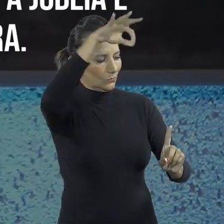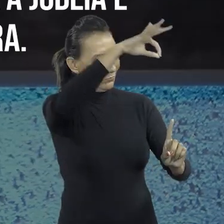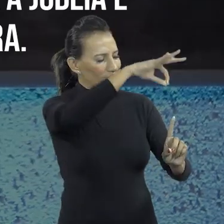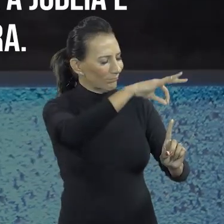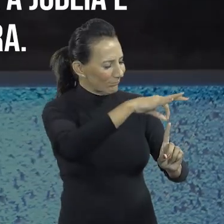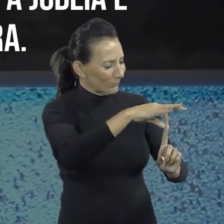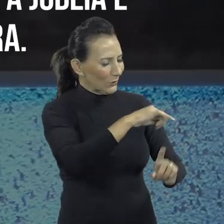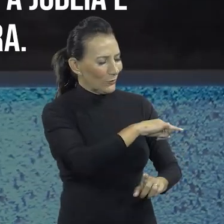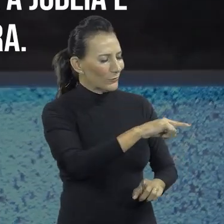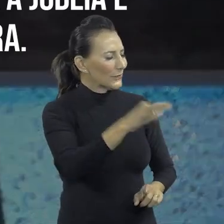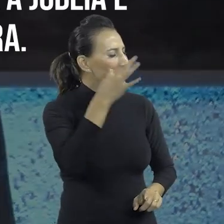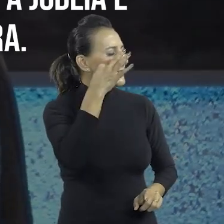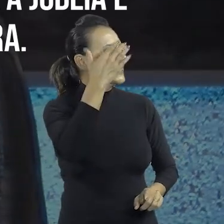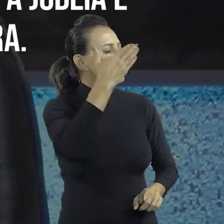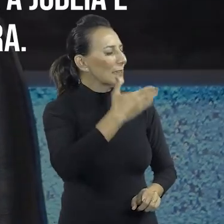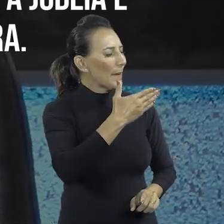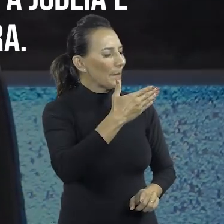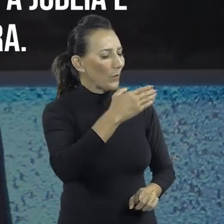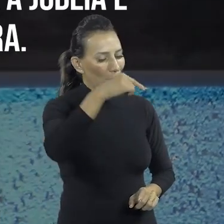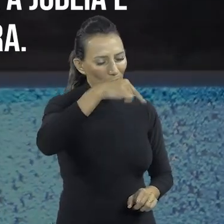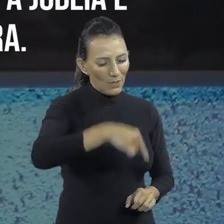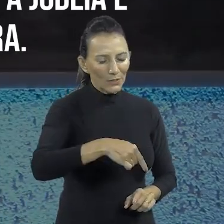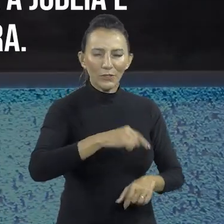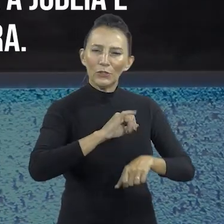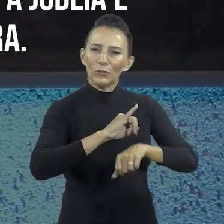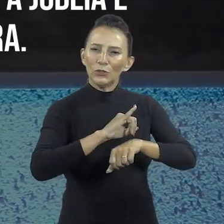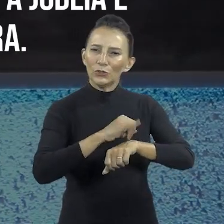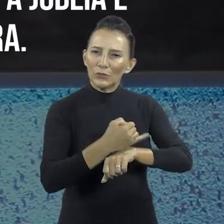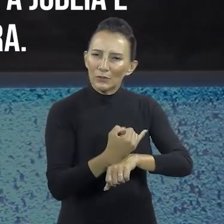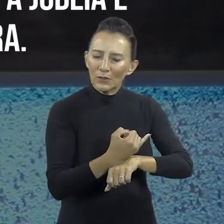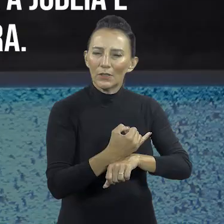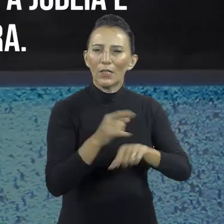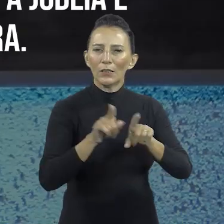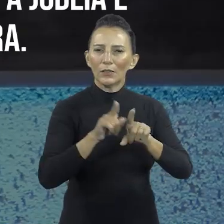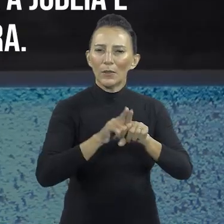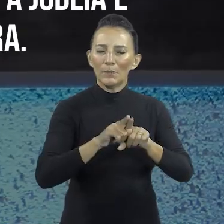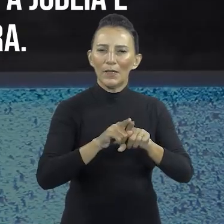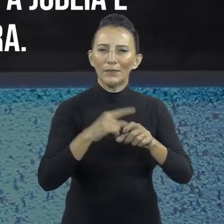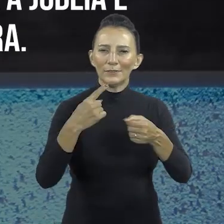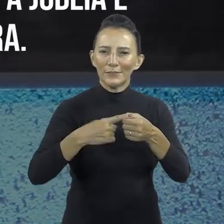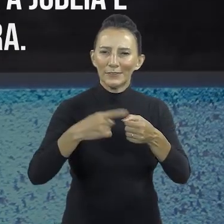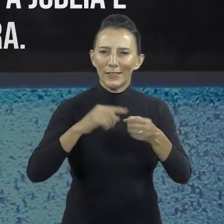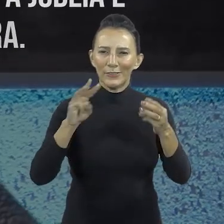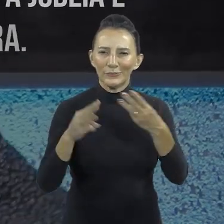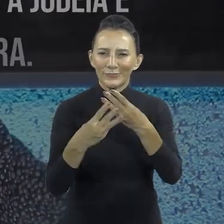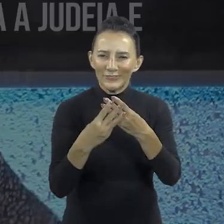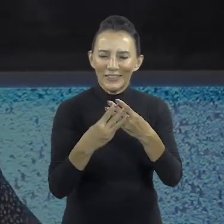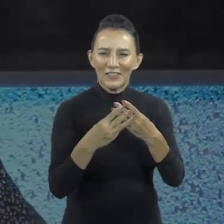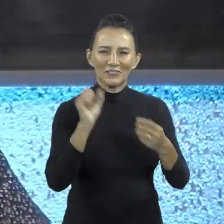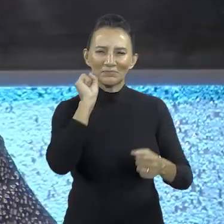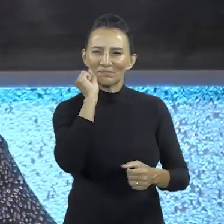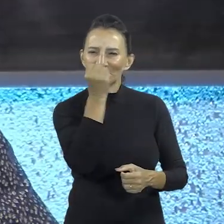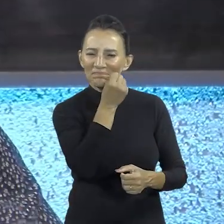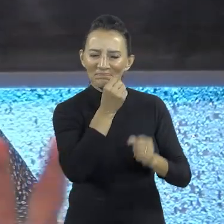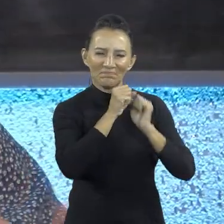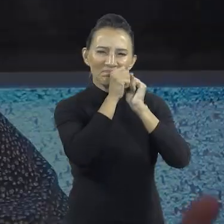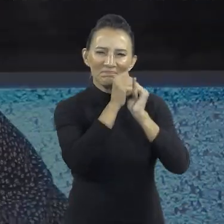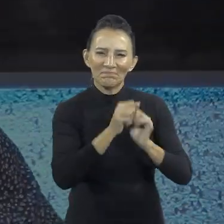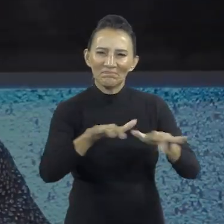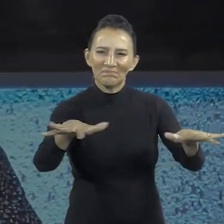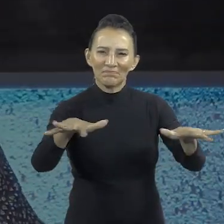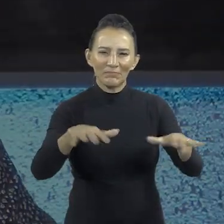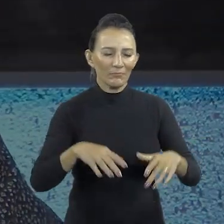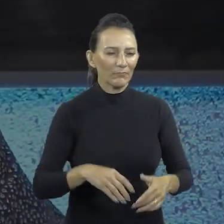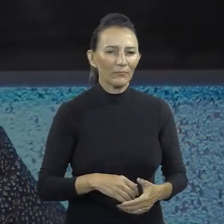minhas testemunhas, tanto em Jerusalém como em toda a Judéia, Samaria e até os confins da terra.